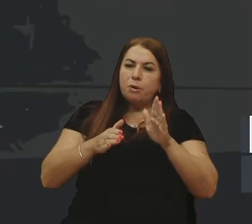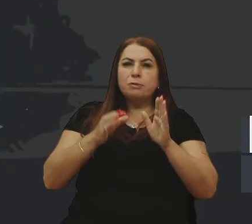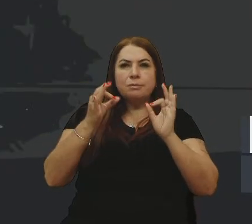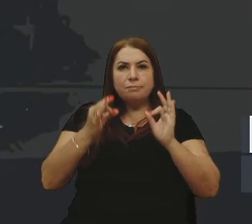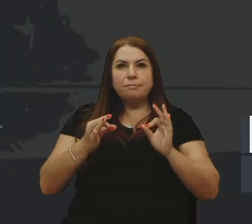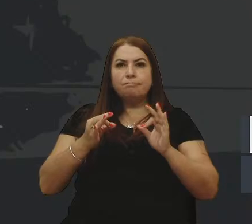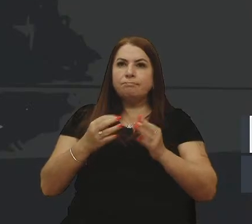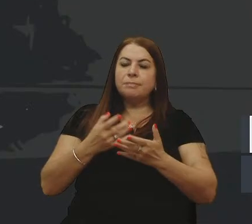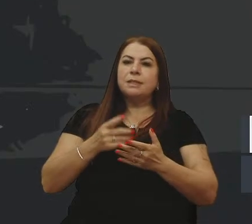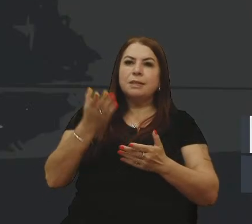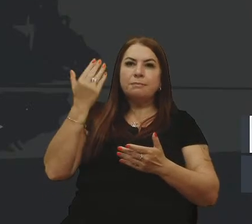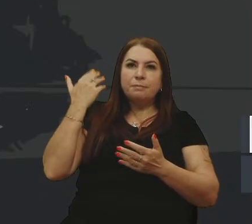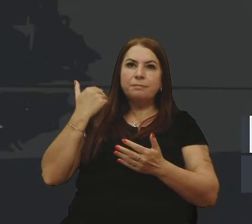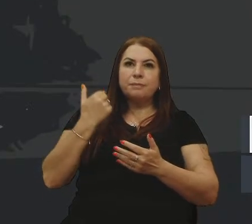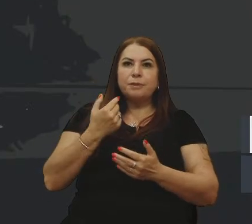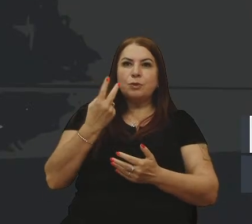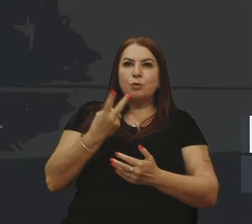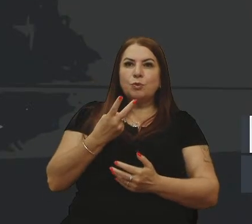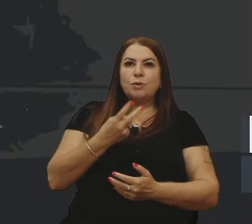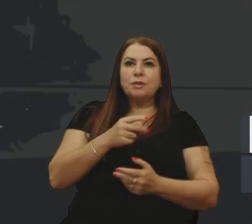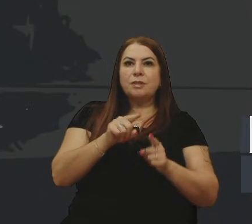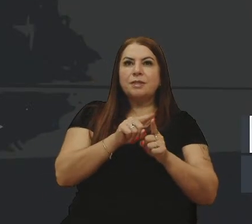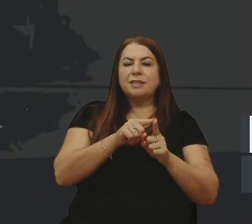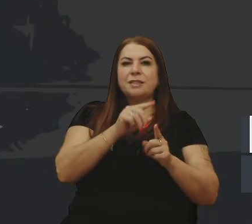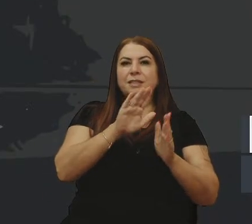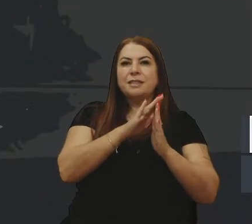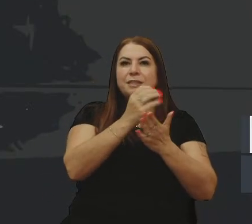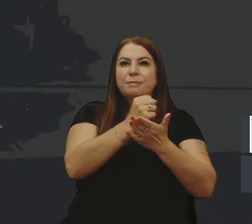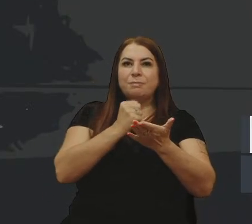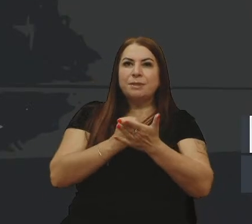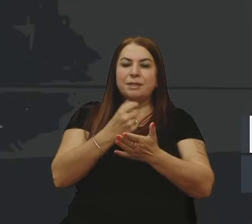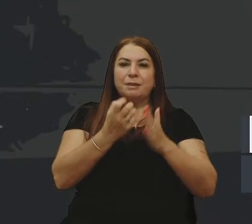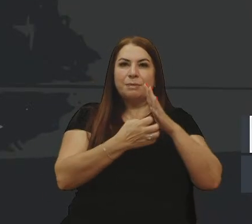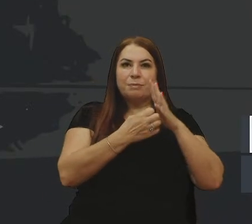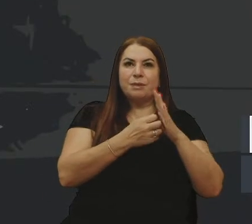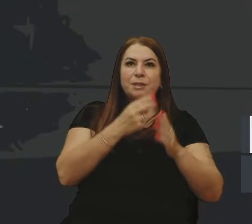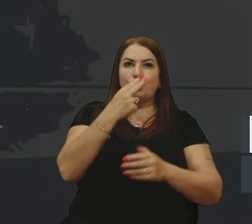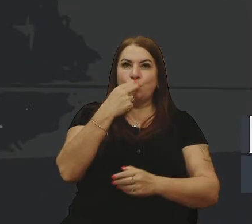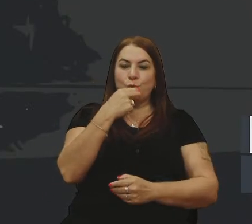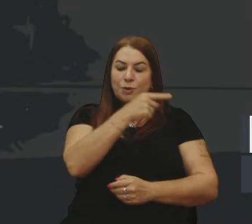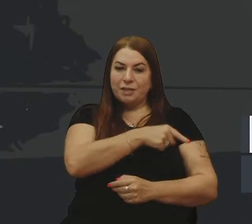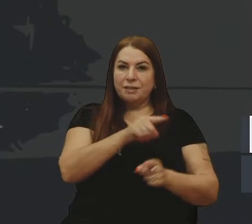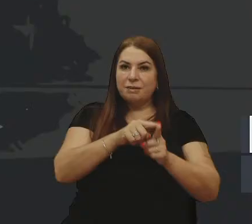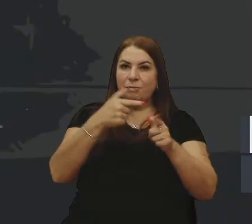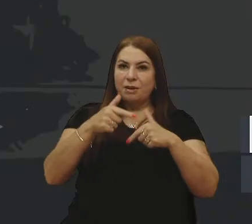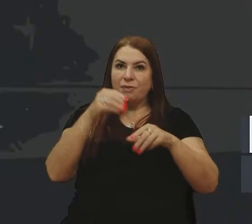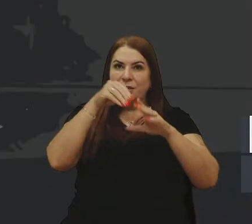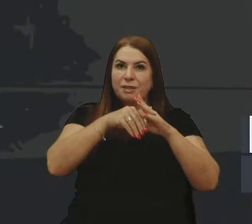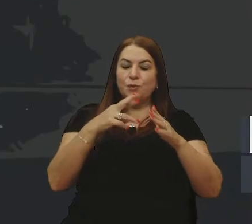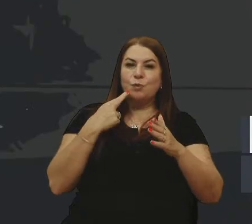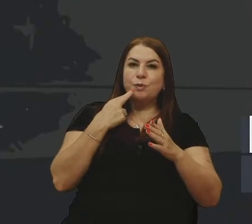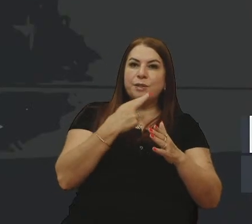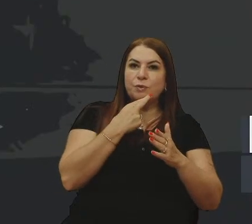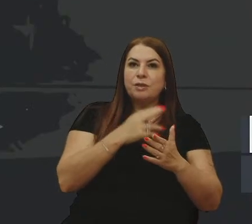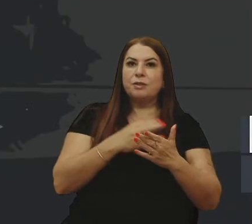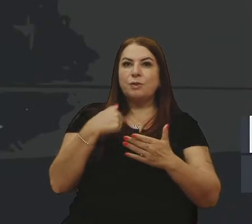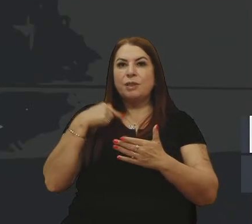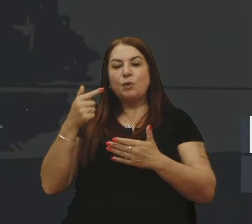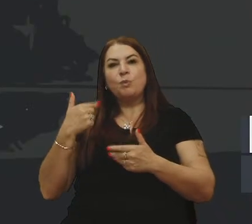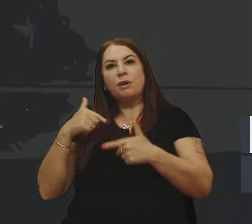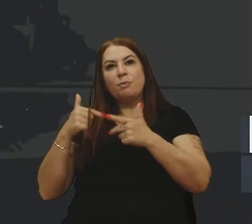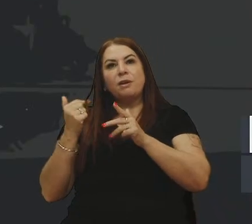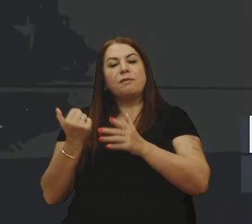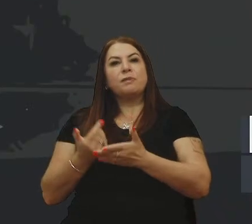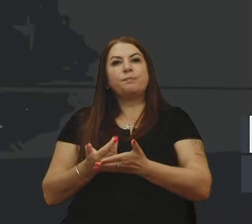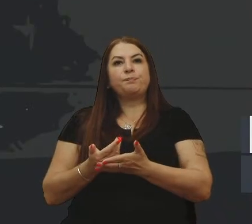E a gente, na época, era 2 CLTs trabalhando na mesma empresa. A Ana Carolina é nutricionista, então ela trabalhava dentro de um restaurante. E eu, naquela época,